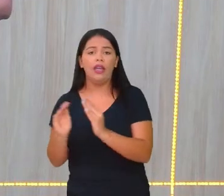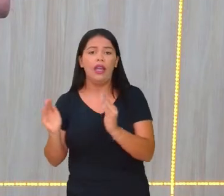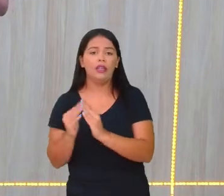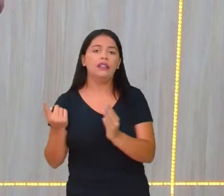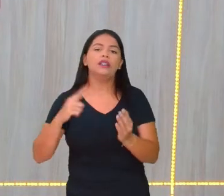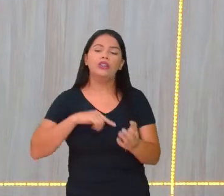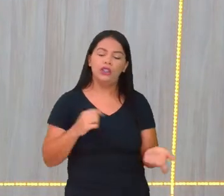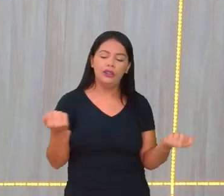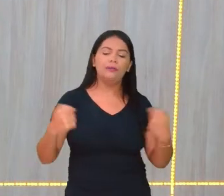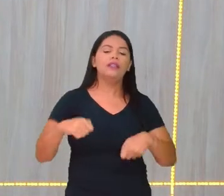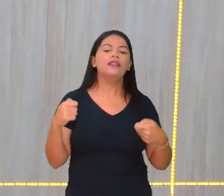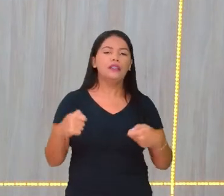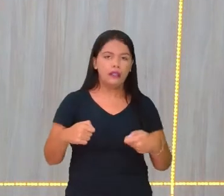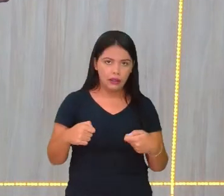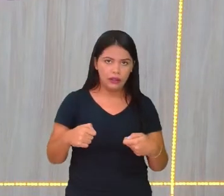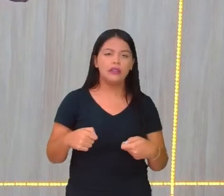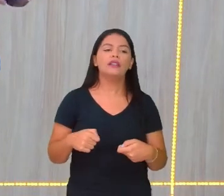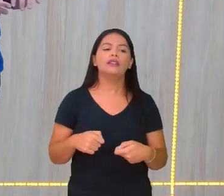assim, nós temos que